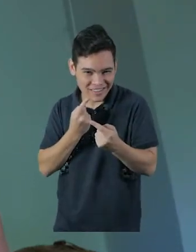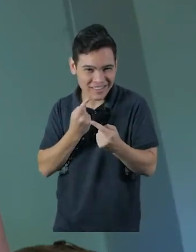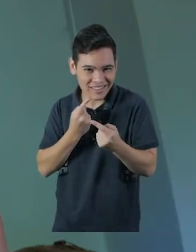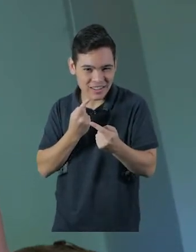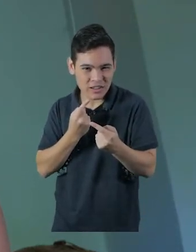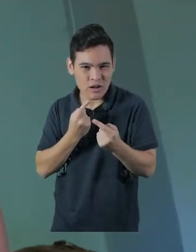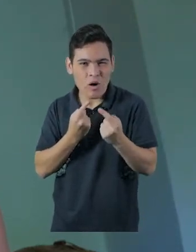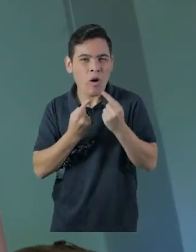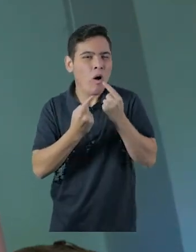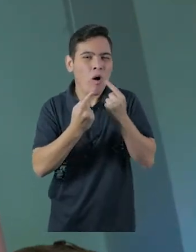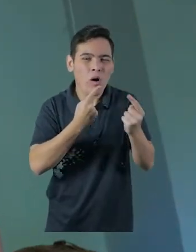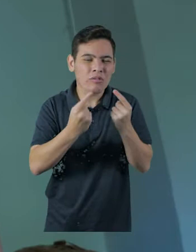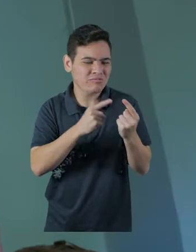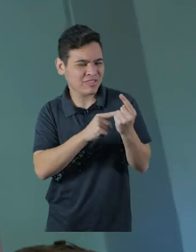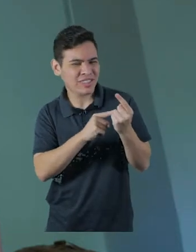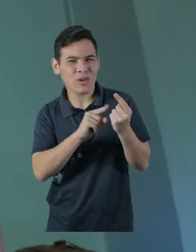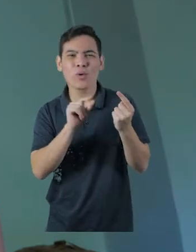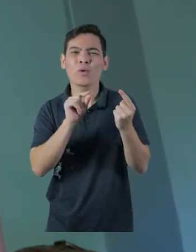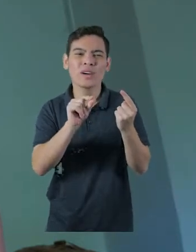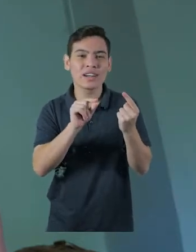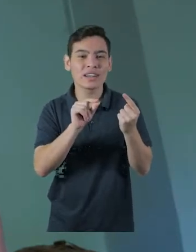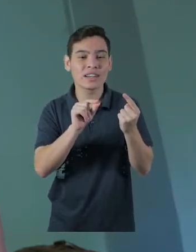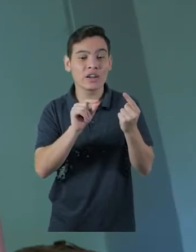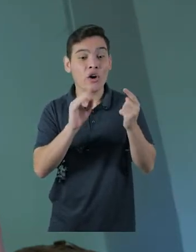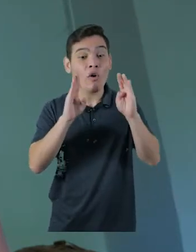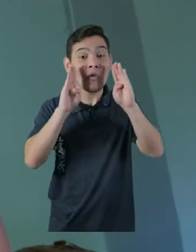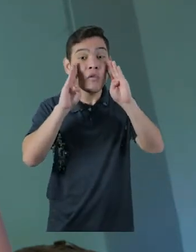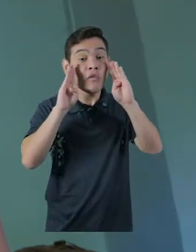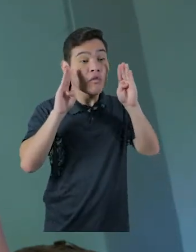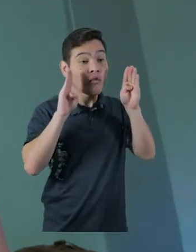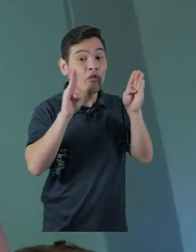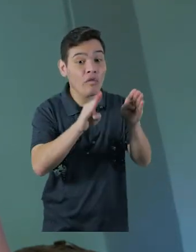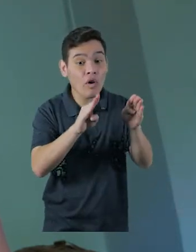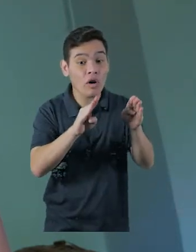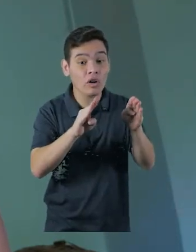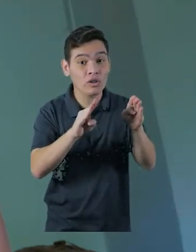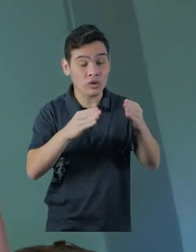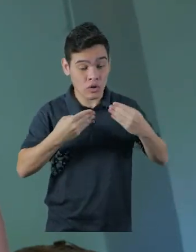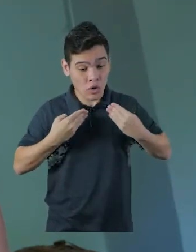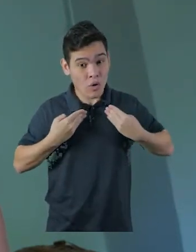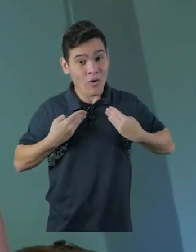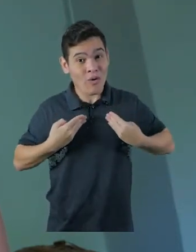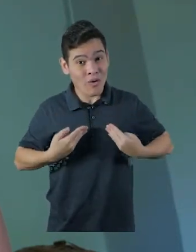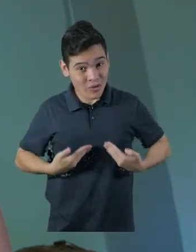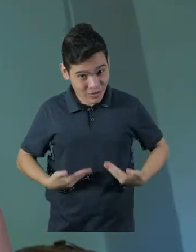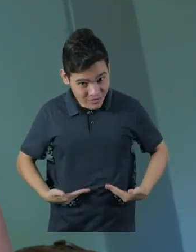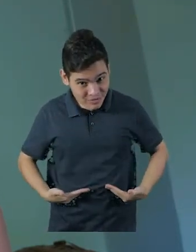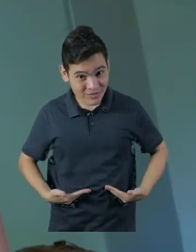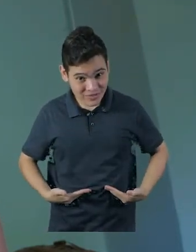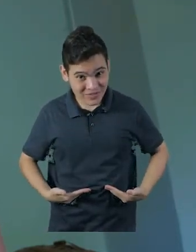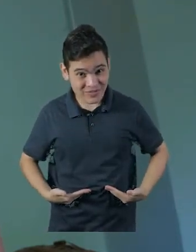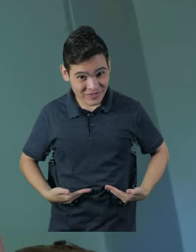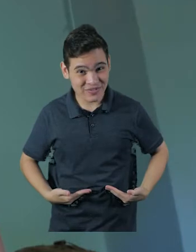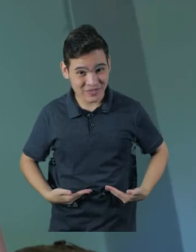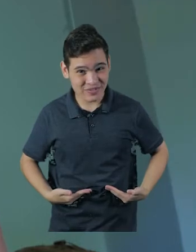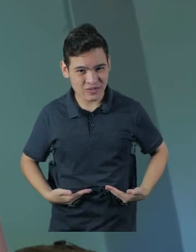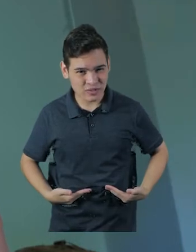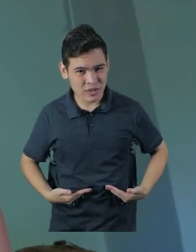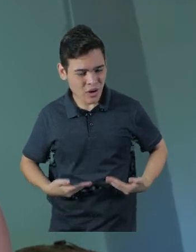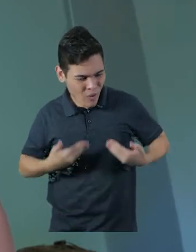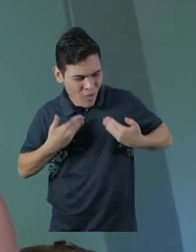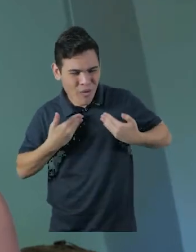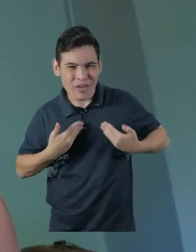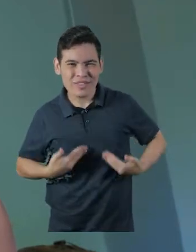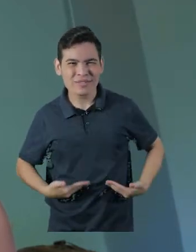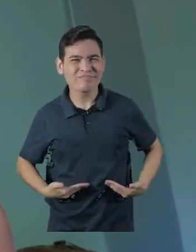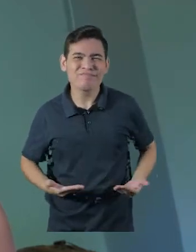diálogo são focados, a proposta é focar no aspecto da fisicalidade do movimento. O